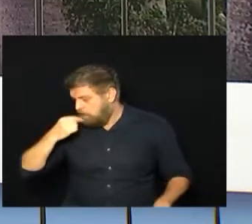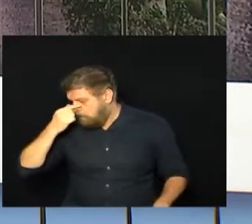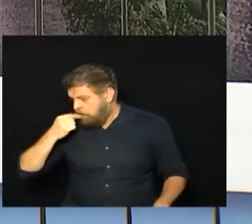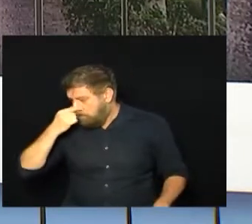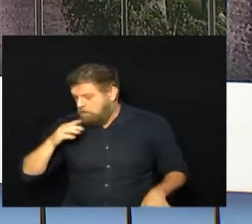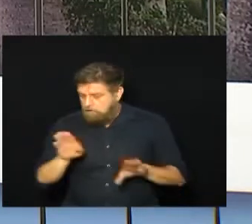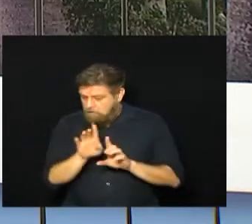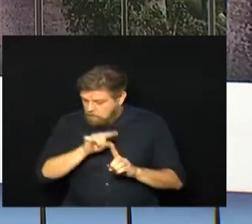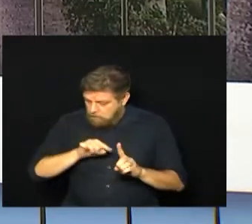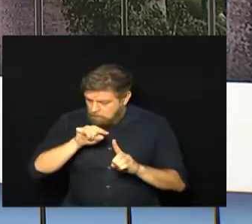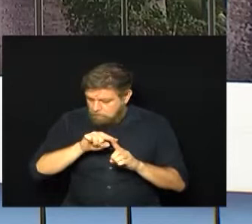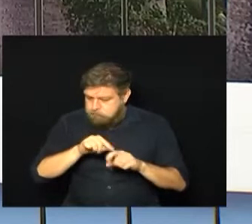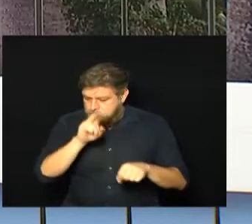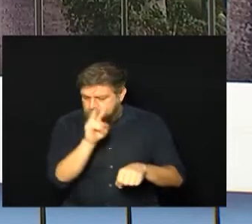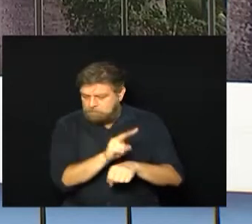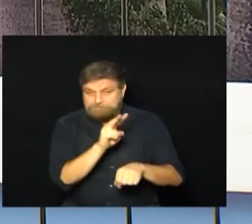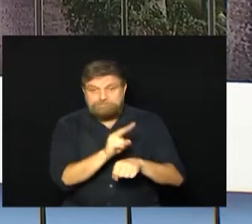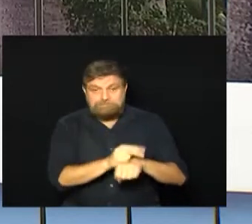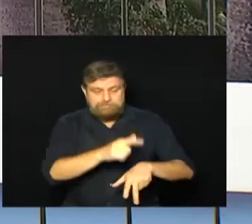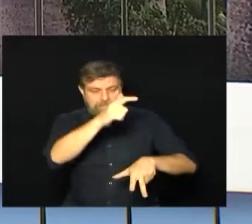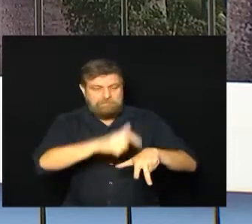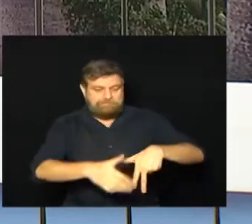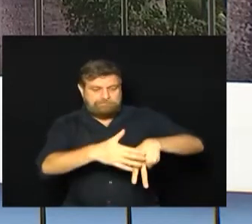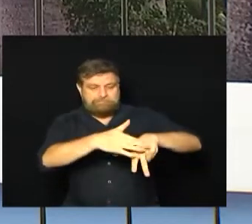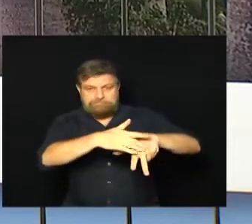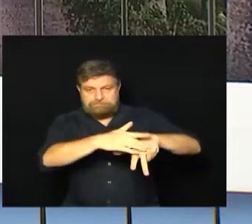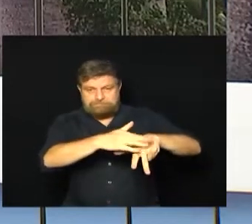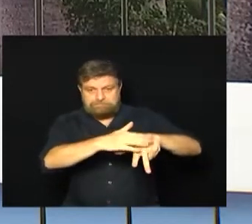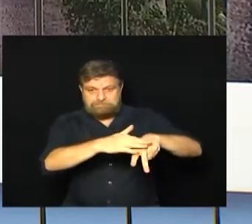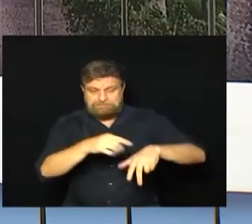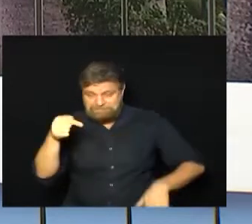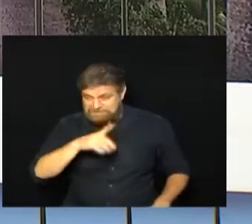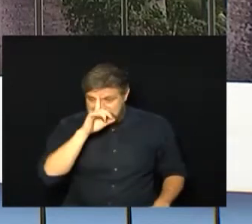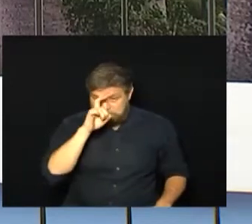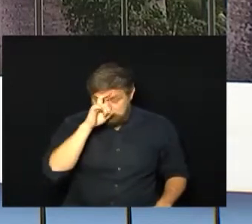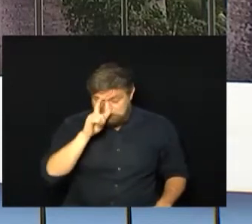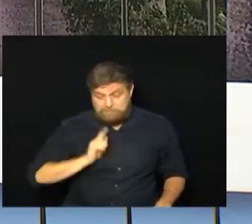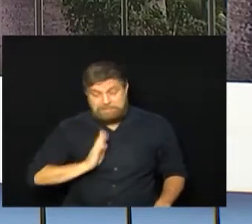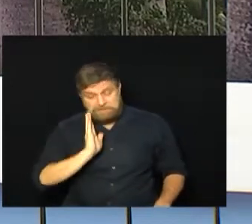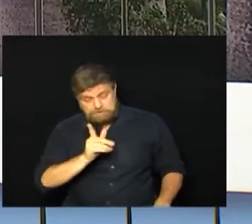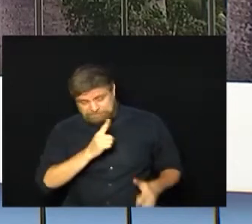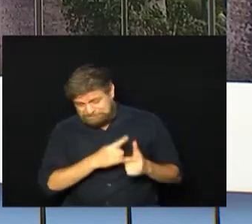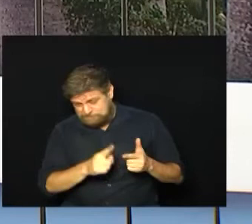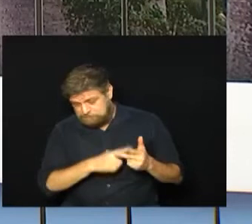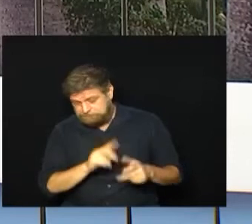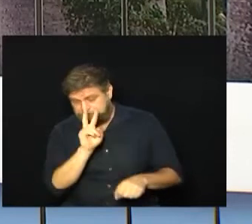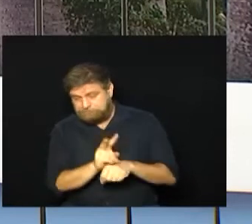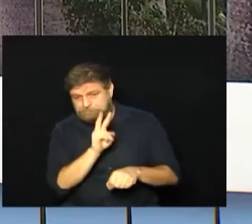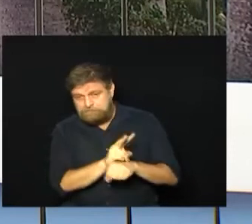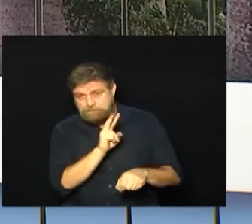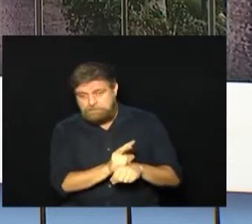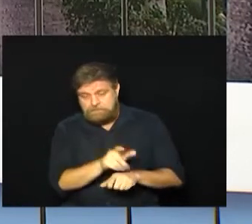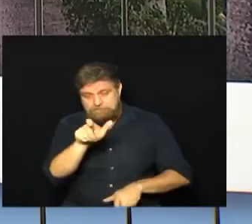visa, claro, proteger os pacientes, né? A situação já é delicada no hospital e tem que sempre procurar cuidar dessas pessoas que